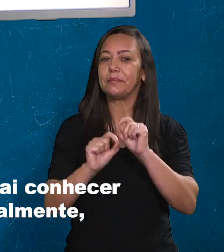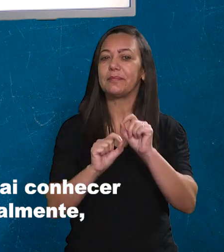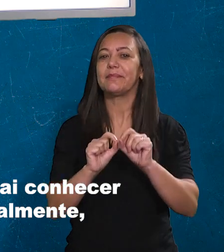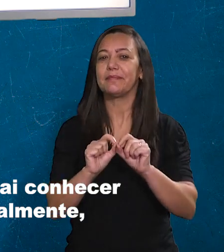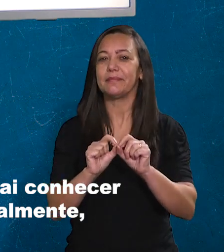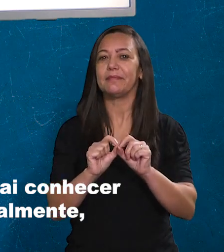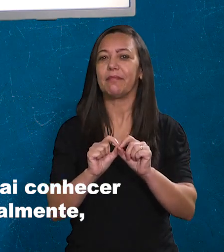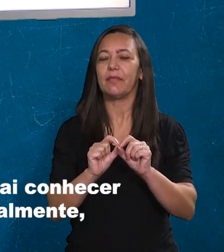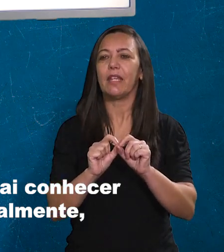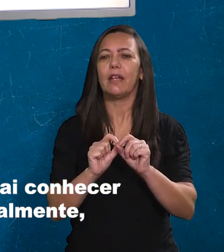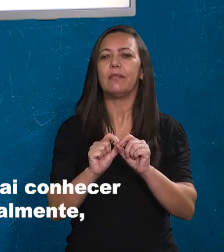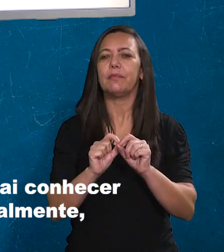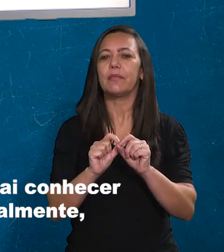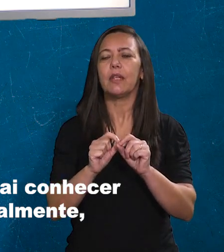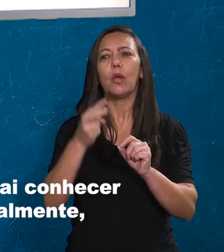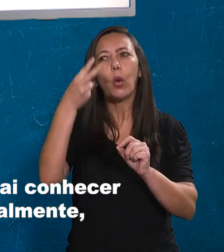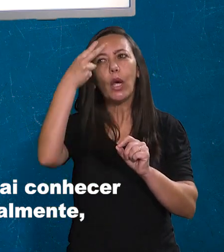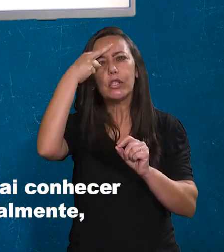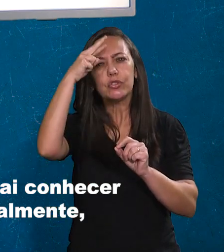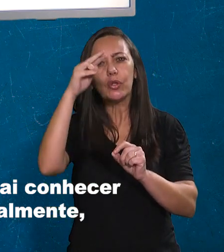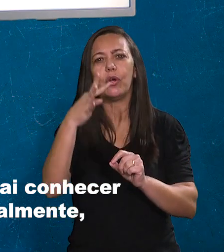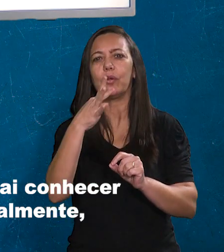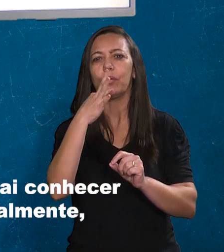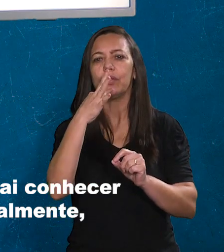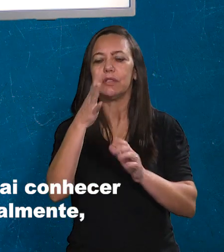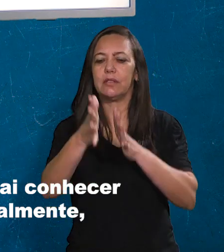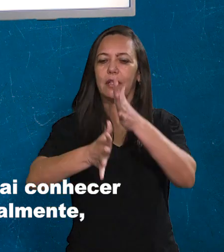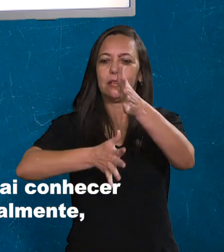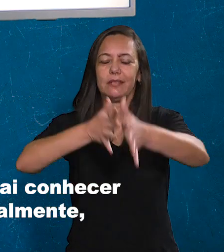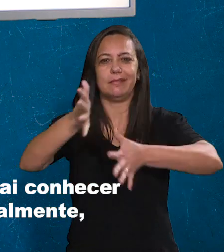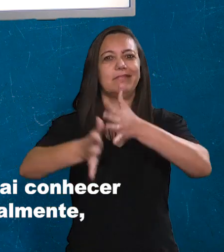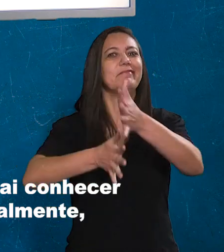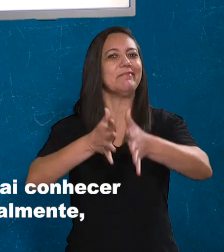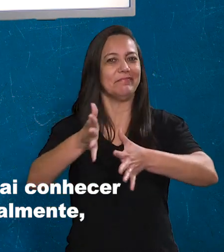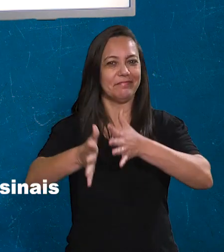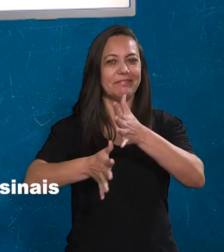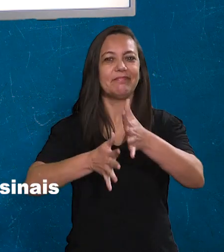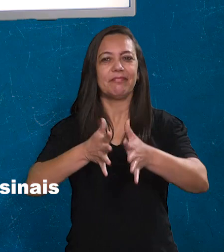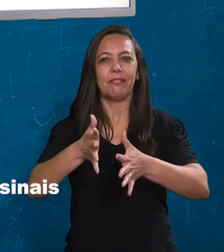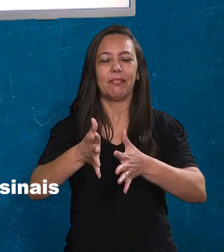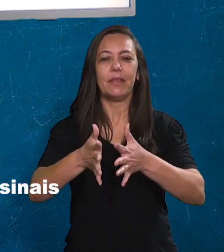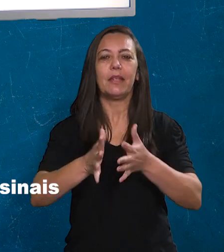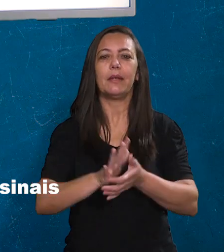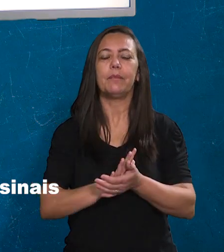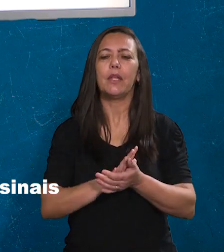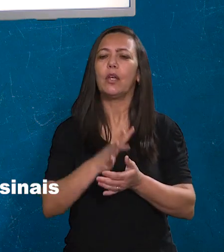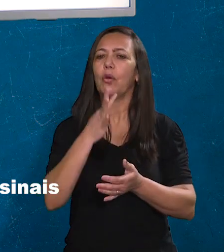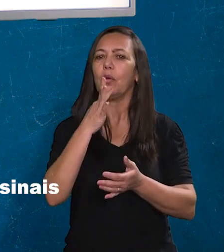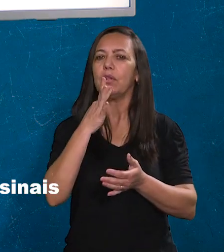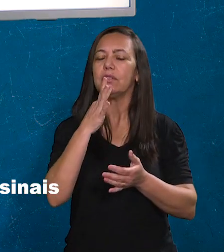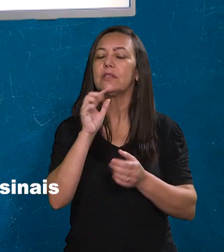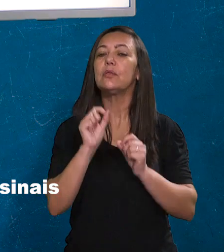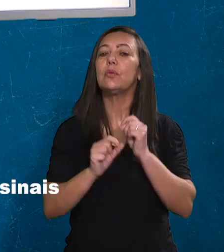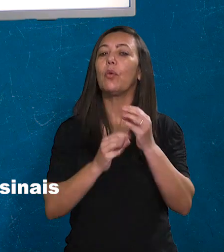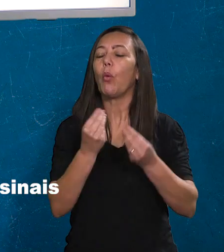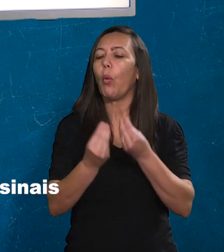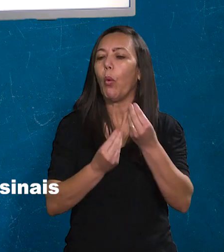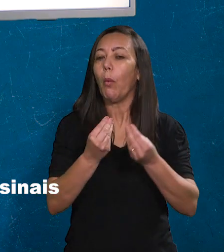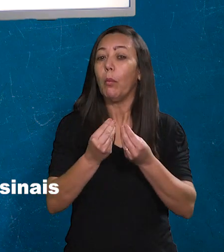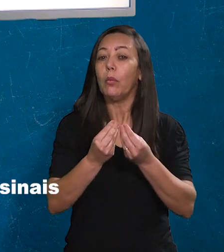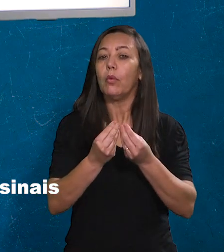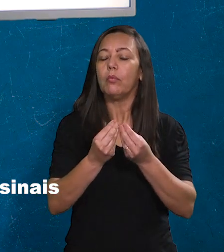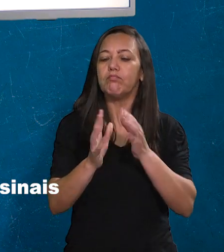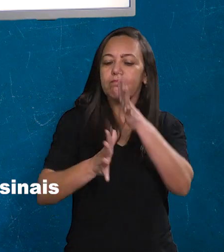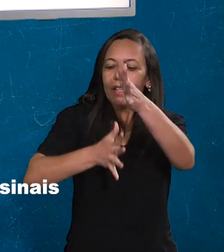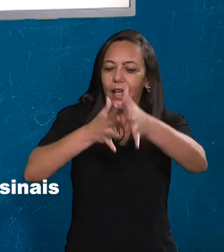gente vai conhecer um pouco da história das línguas de sinais. Inicialmente, conhecendo aí sobre como surgiu as